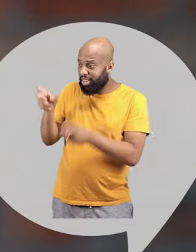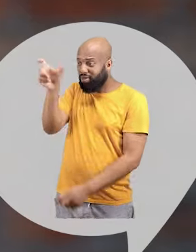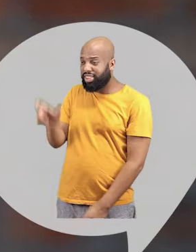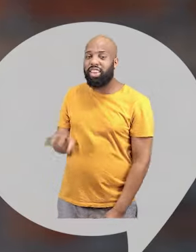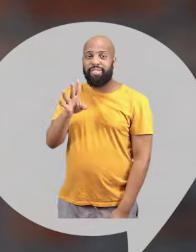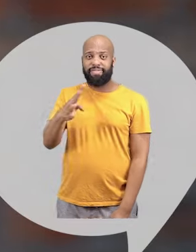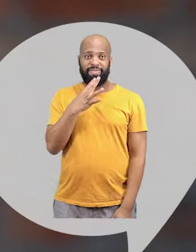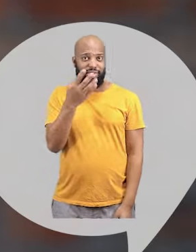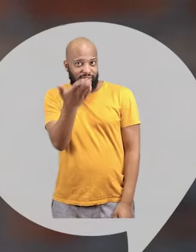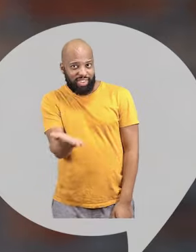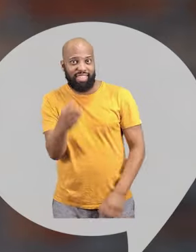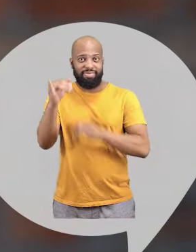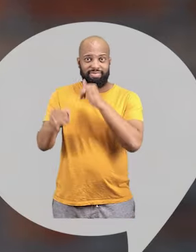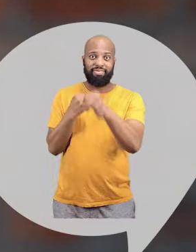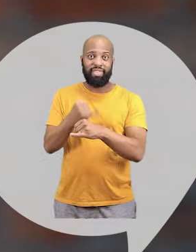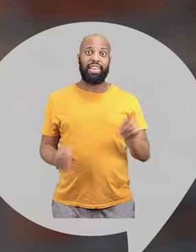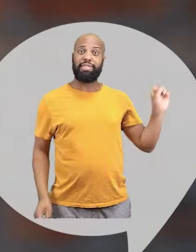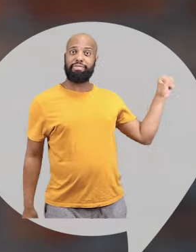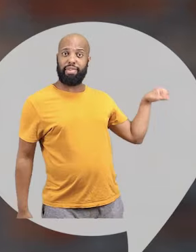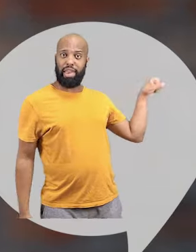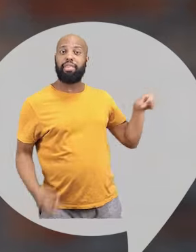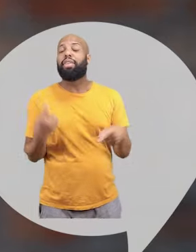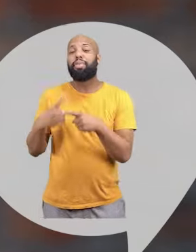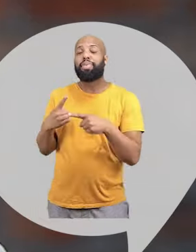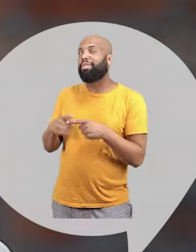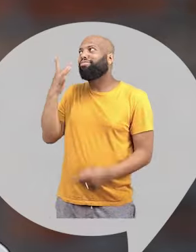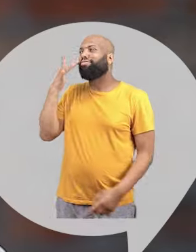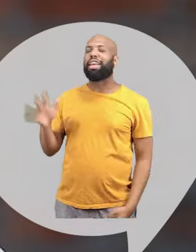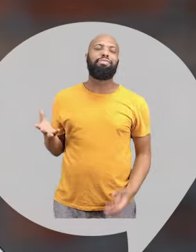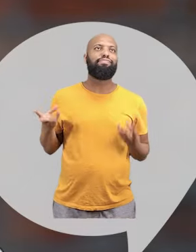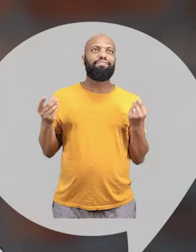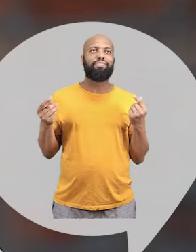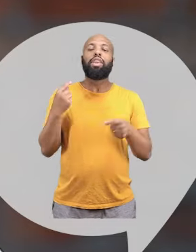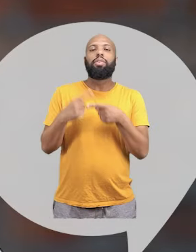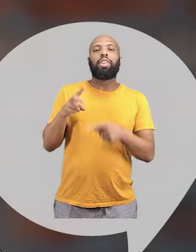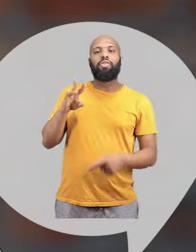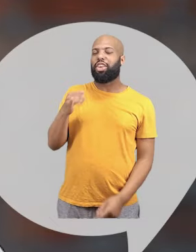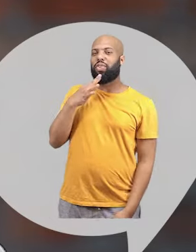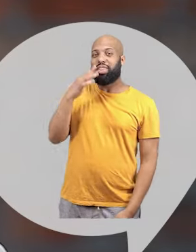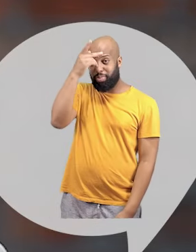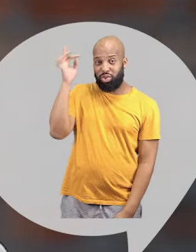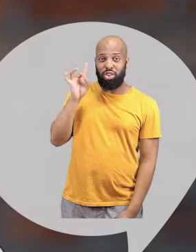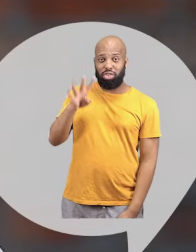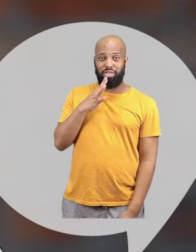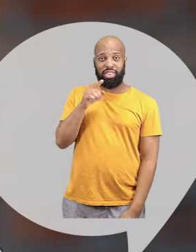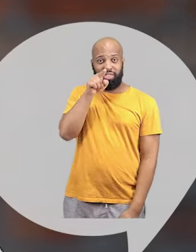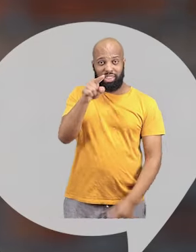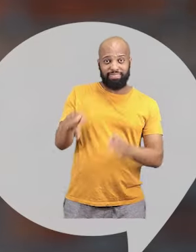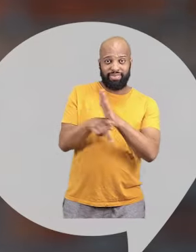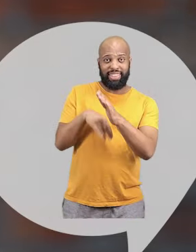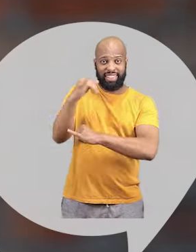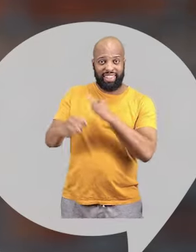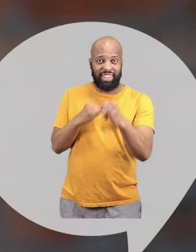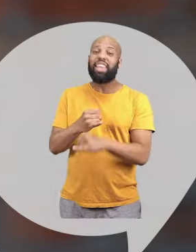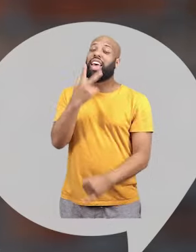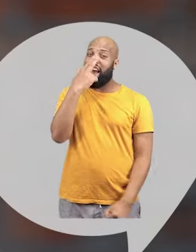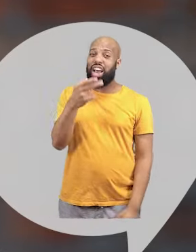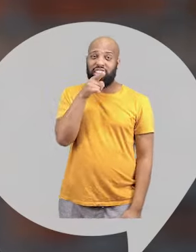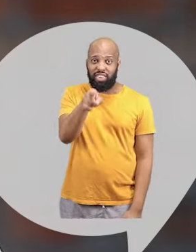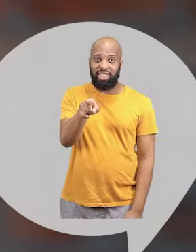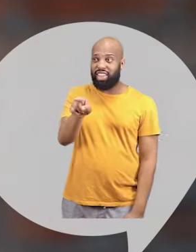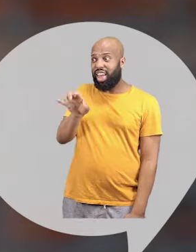te percebem tendo só te conhecido na internet porque sei lá você vai conhecer alguém que só te conheceu na